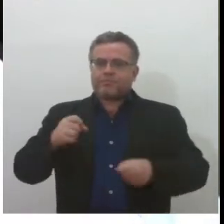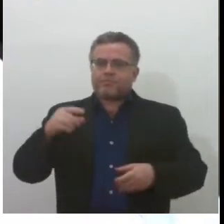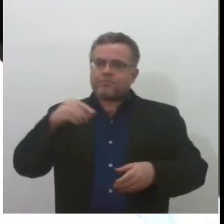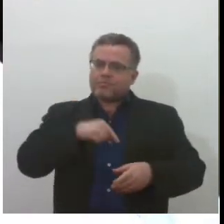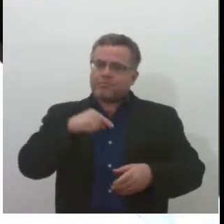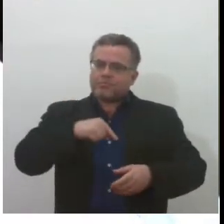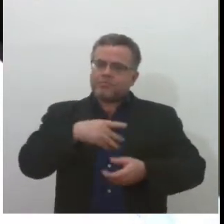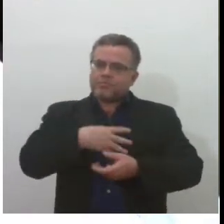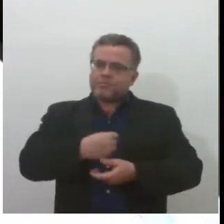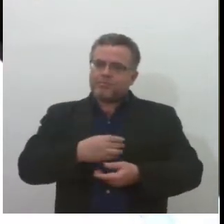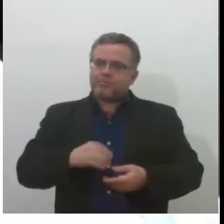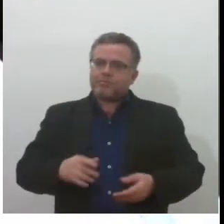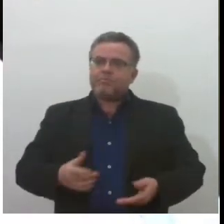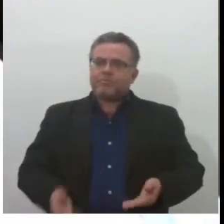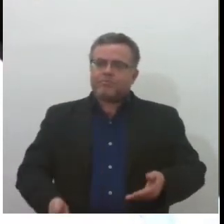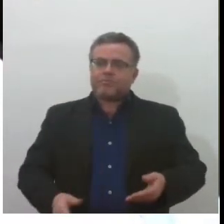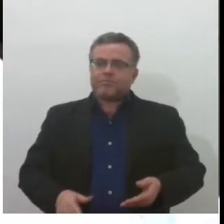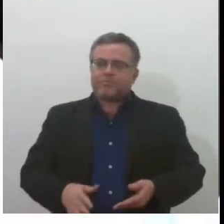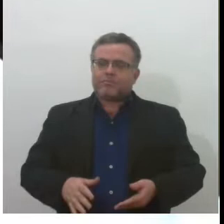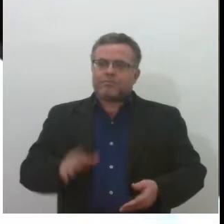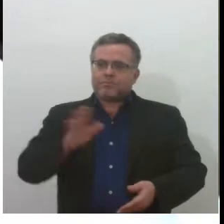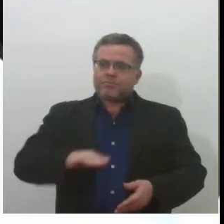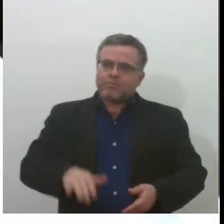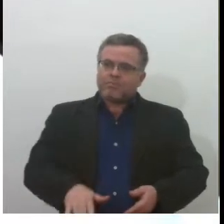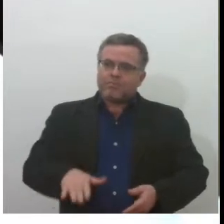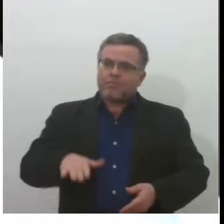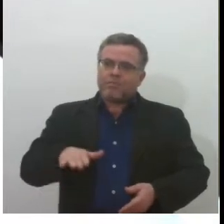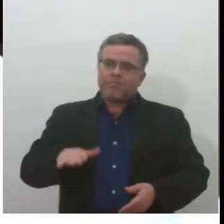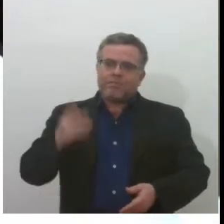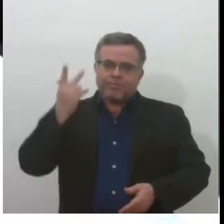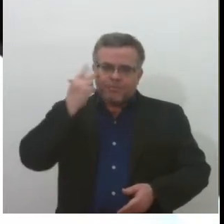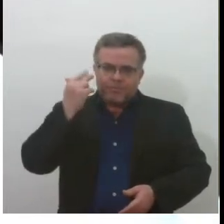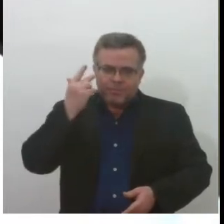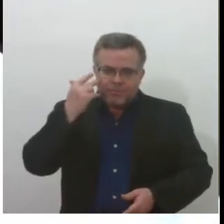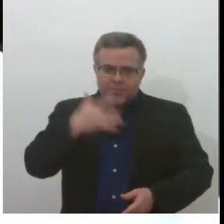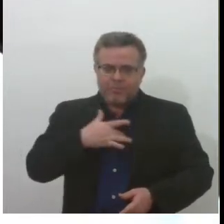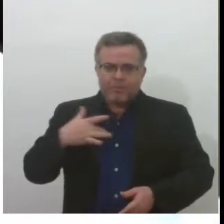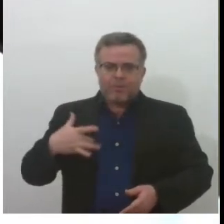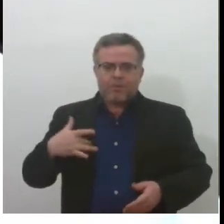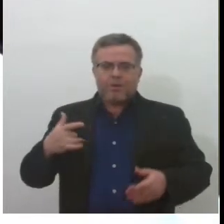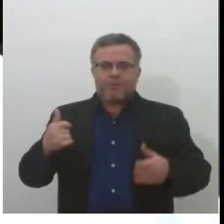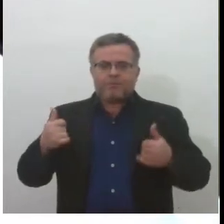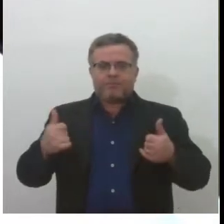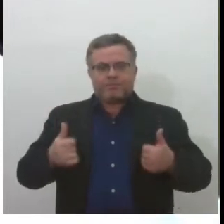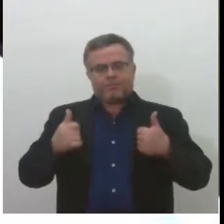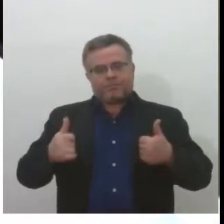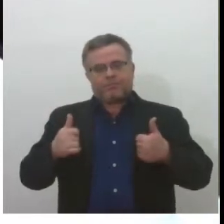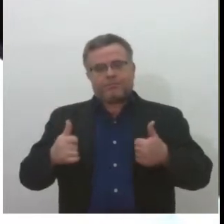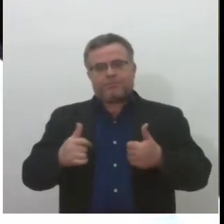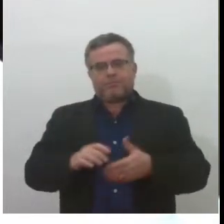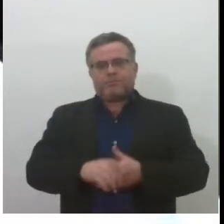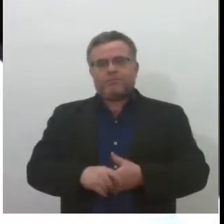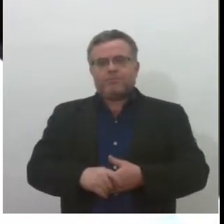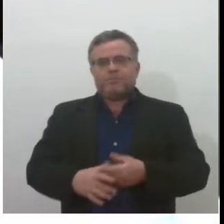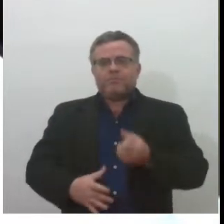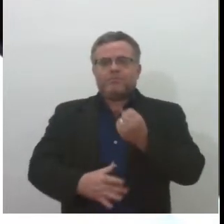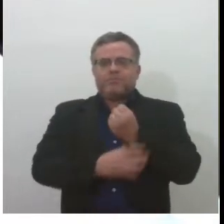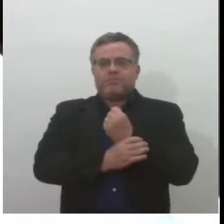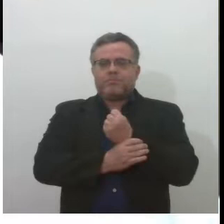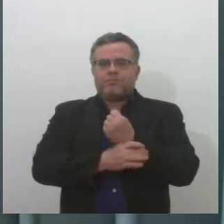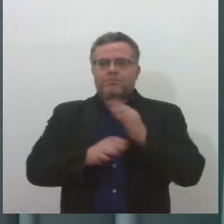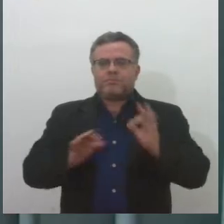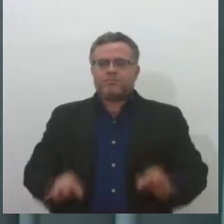cresça e forma mais saudável e estar em estando mais protegidos